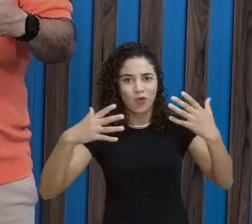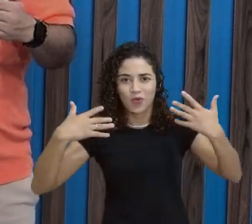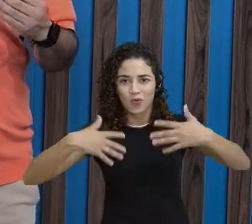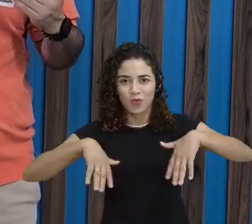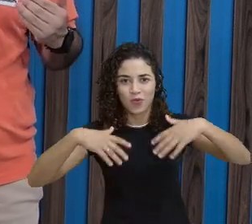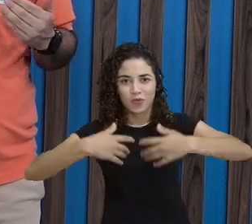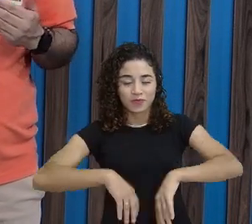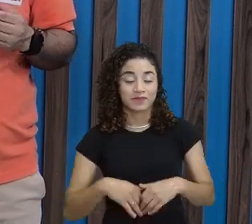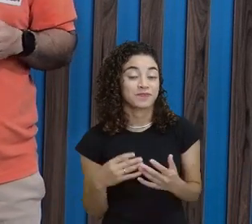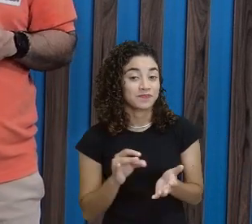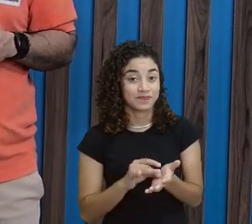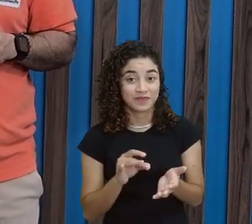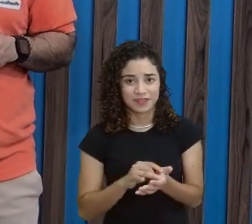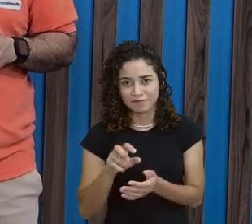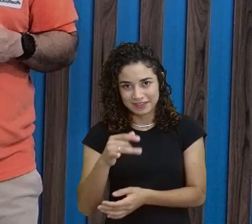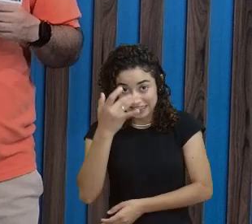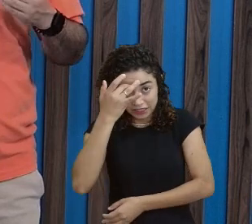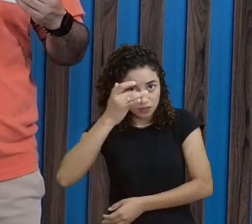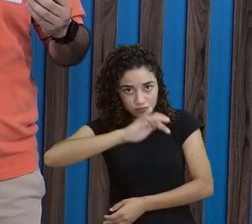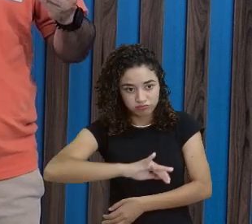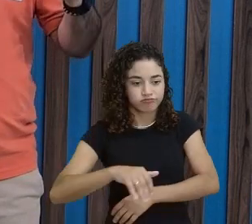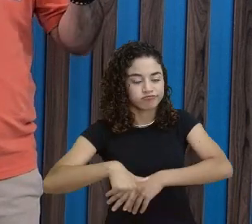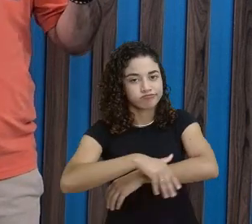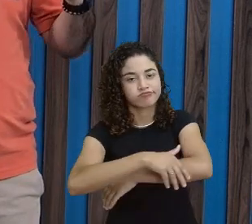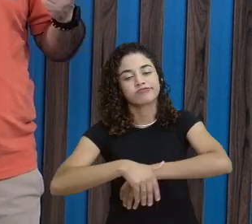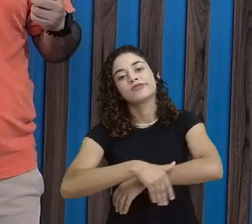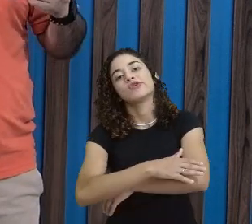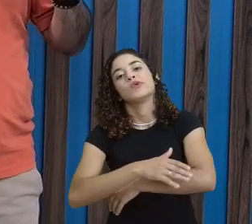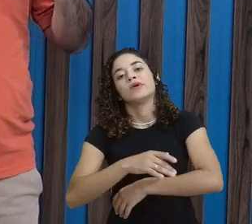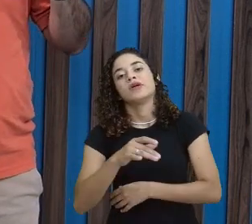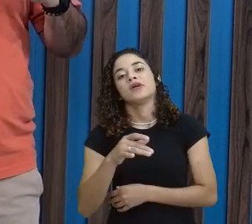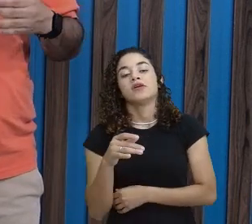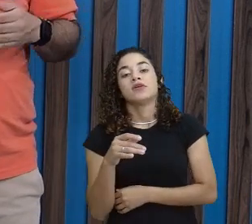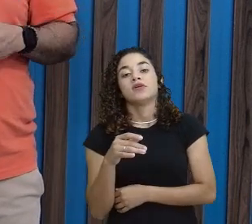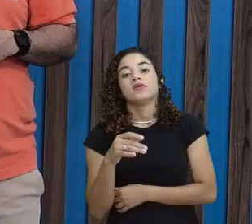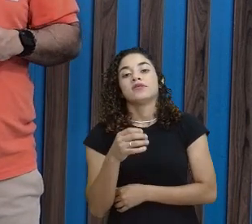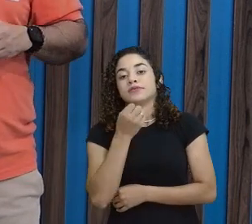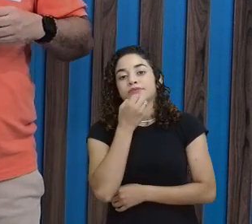não sabe, a Rua do Bom Jesus, ela é